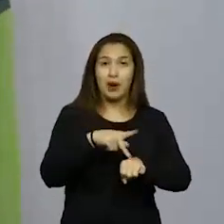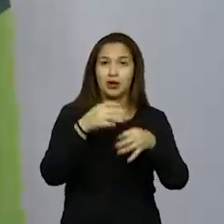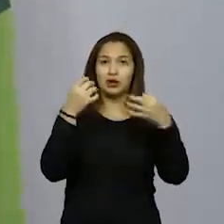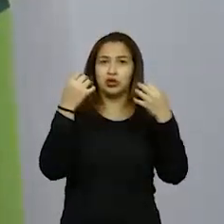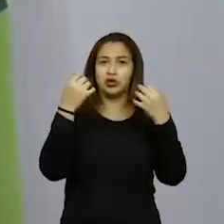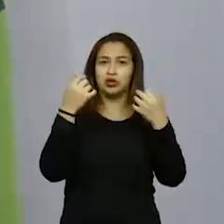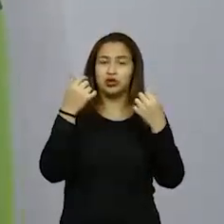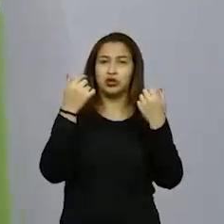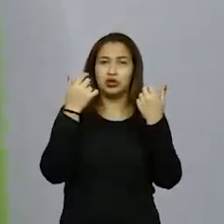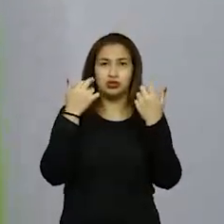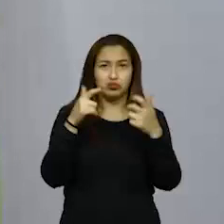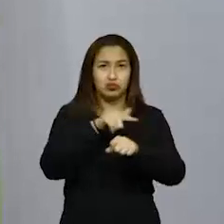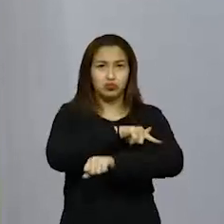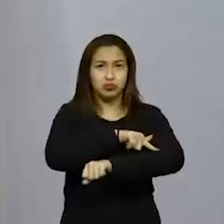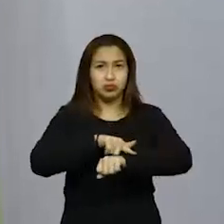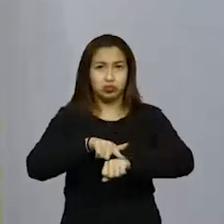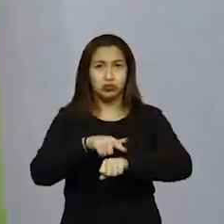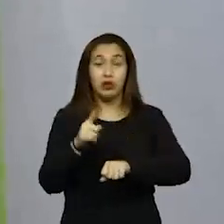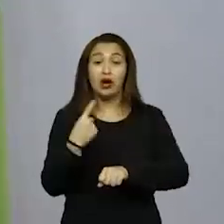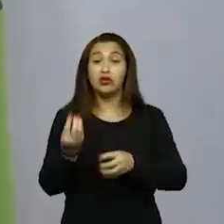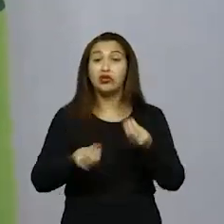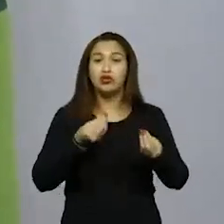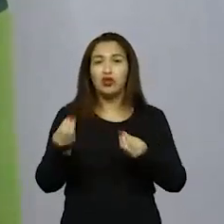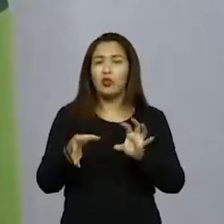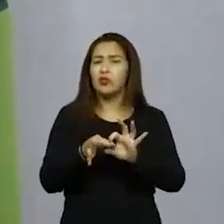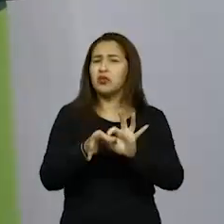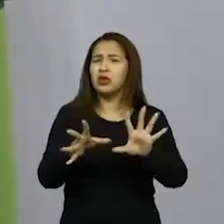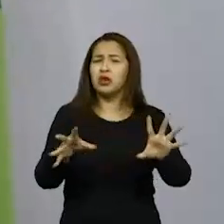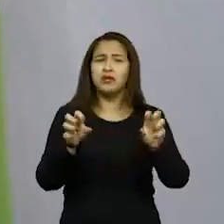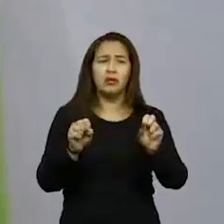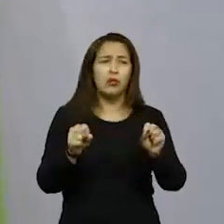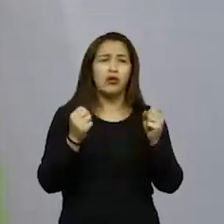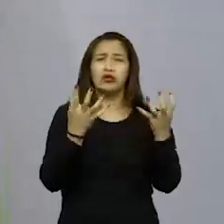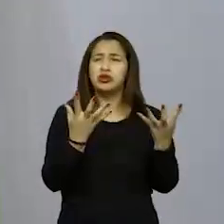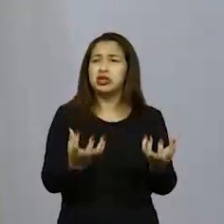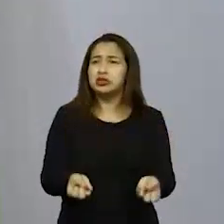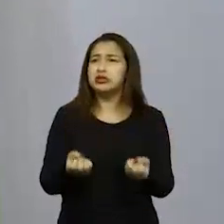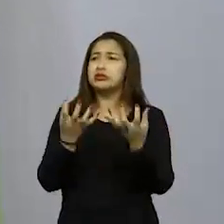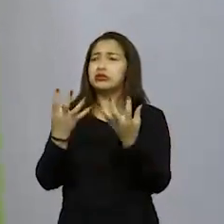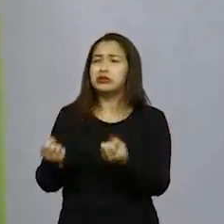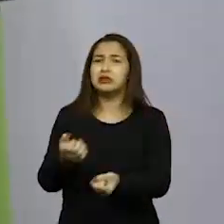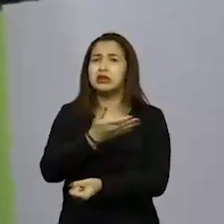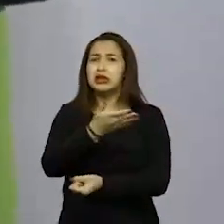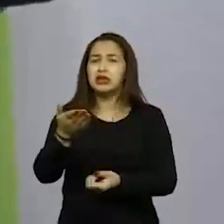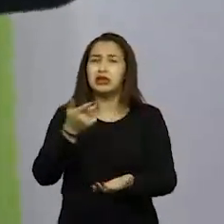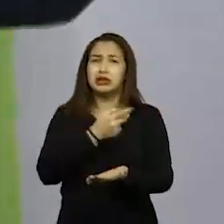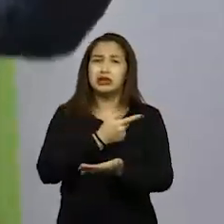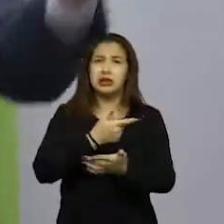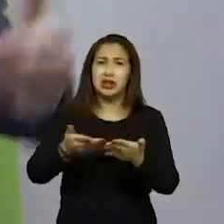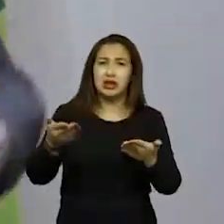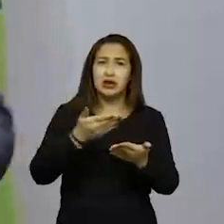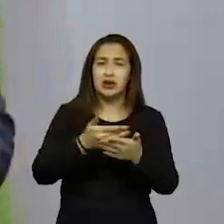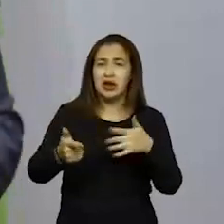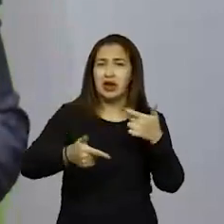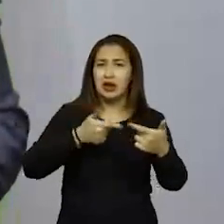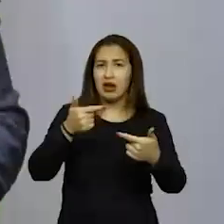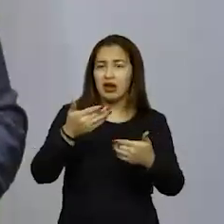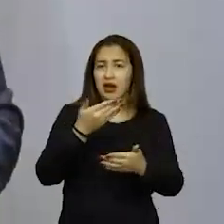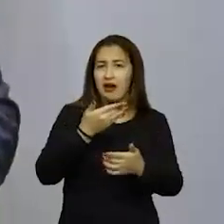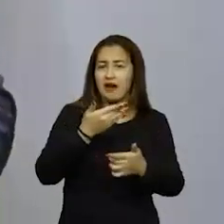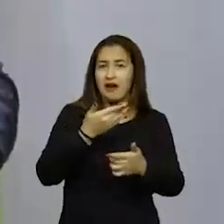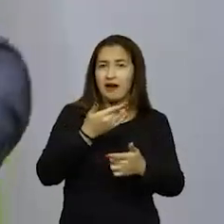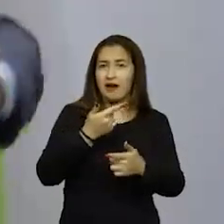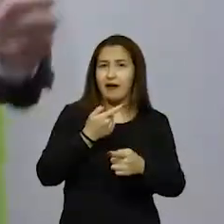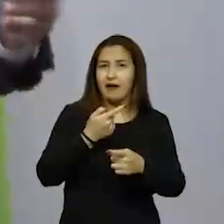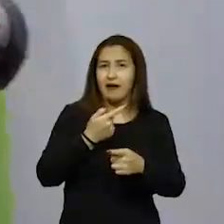nós nos tornamos permissivos demais, nós aceitamos demais, nós levamos com certa naturalidade, algo como isso é trazido